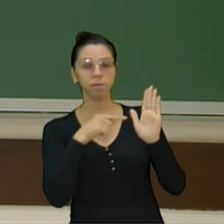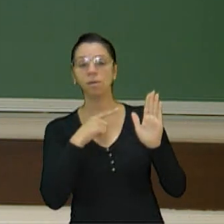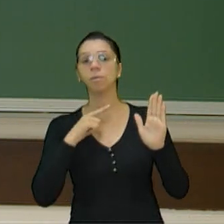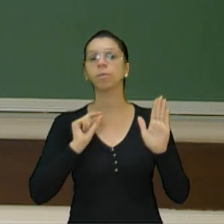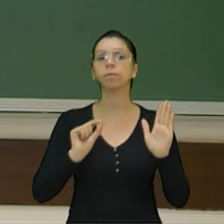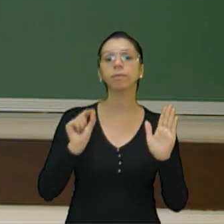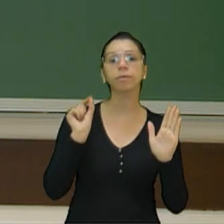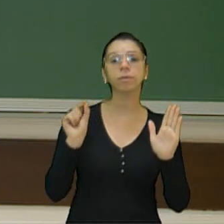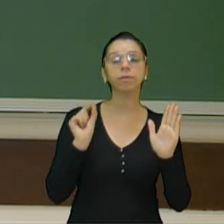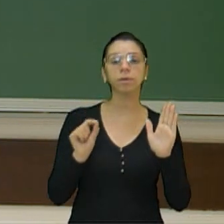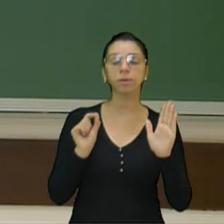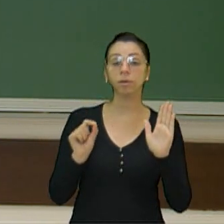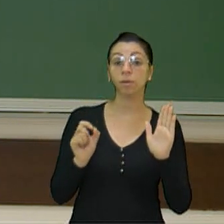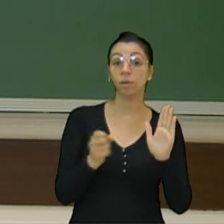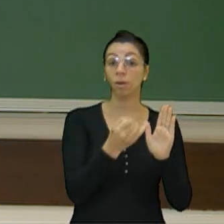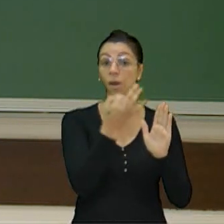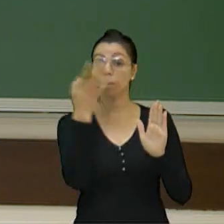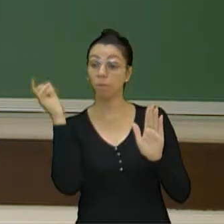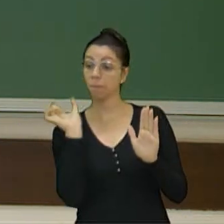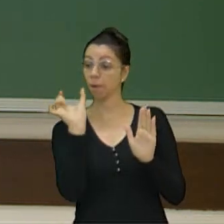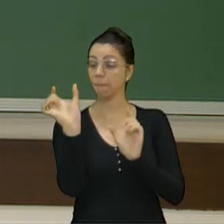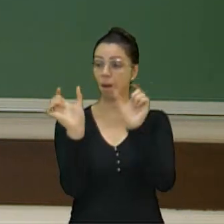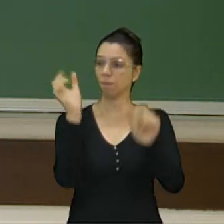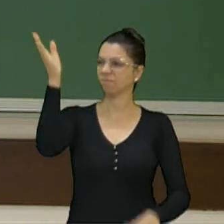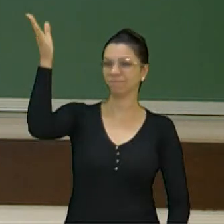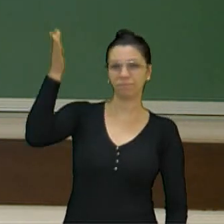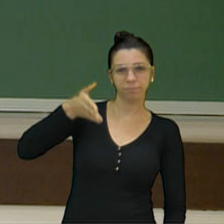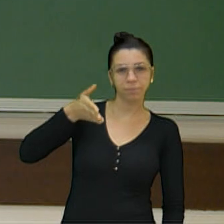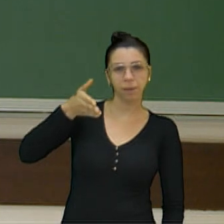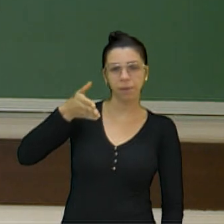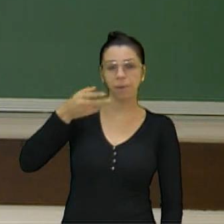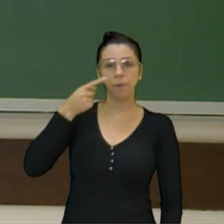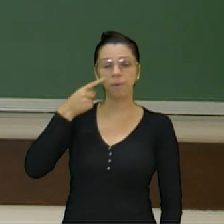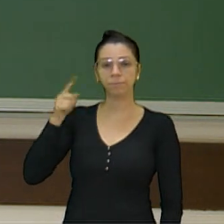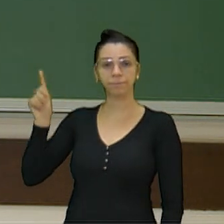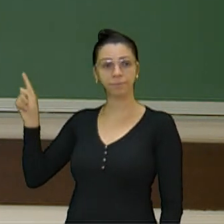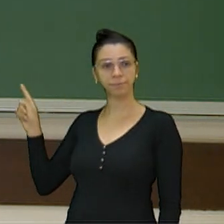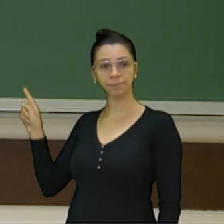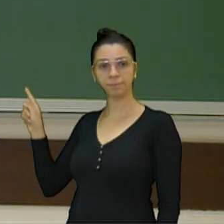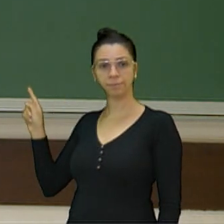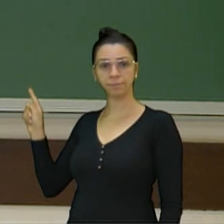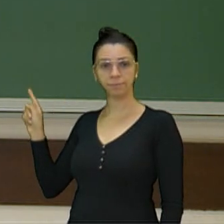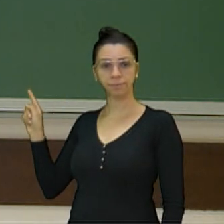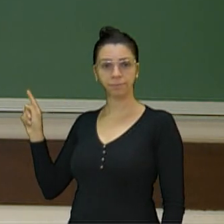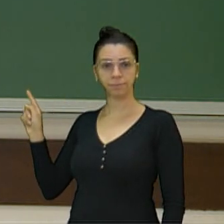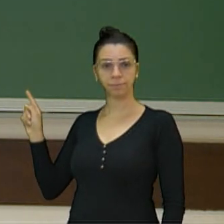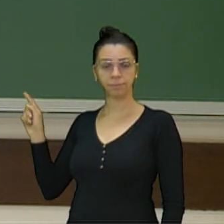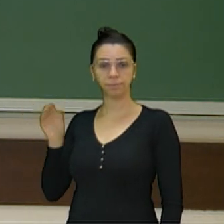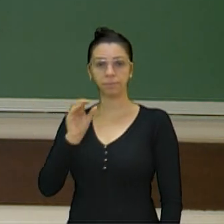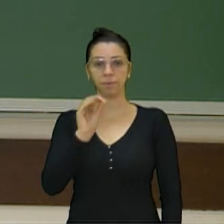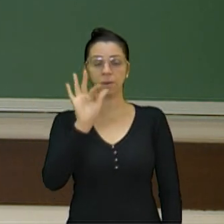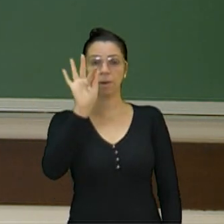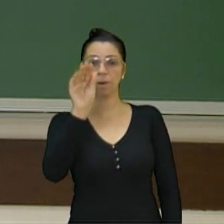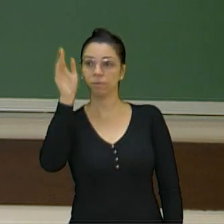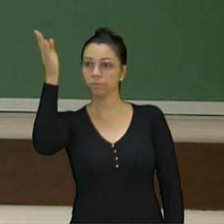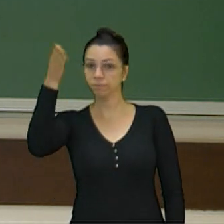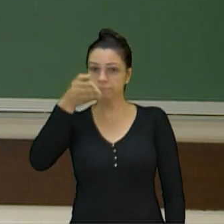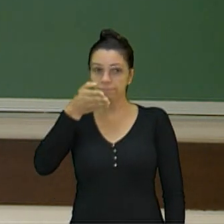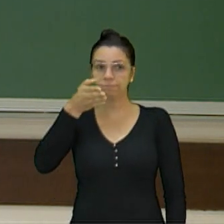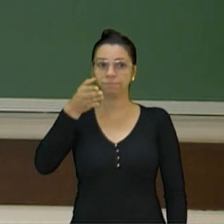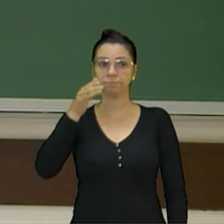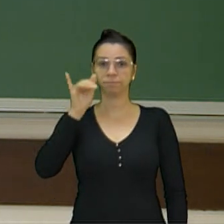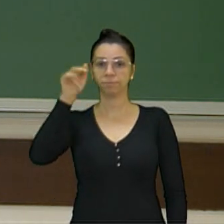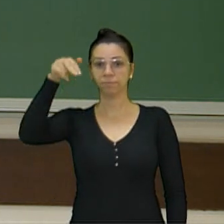aqui, algumas palavras separadas por barras. Então, repare aqui, olha, tem aqui, ó, of, in, with,